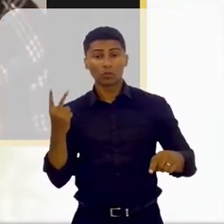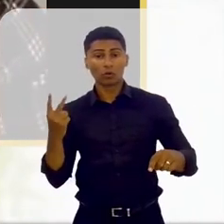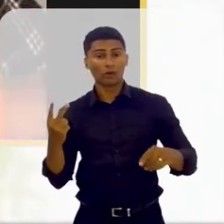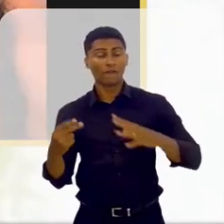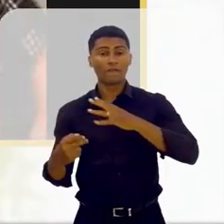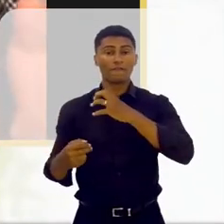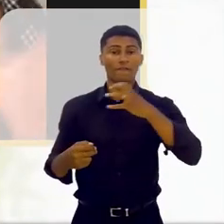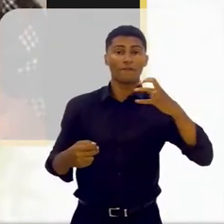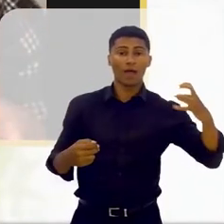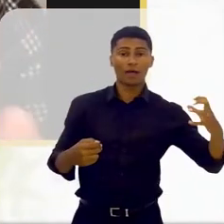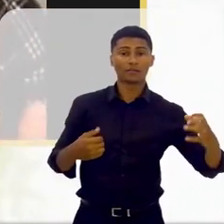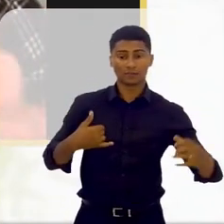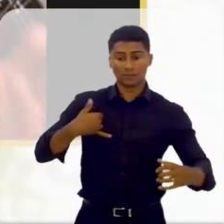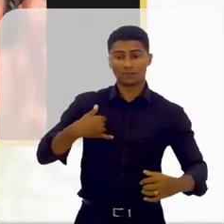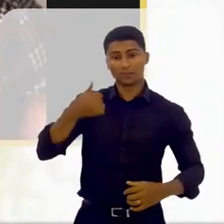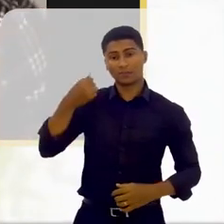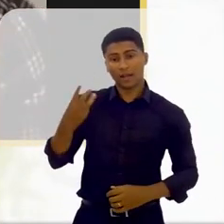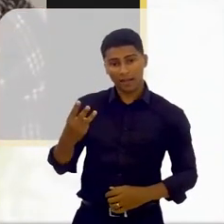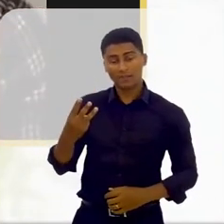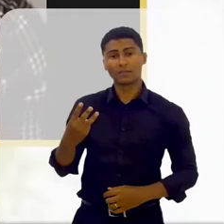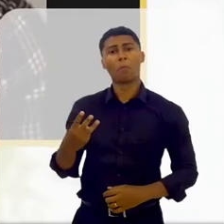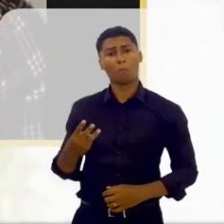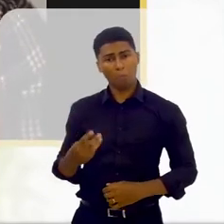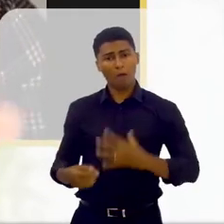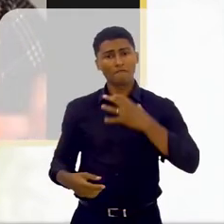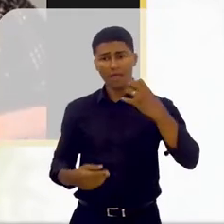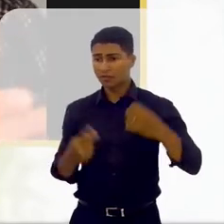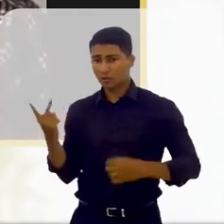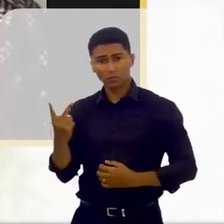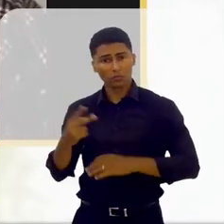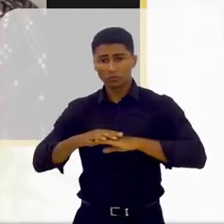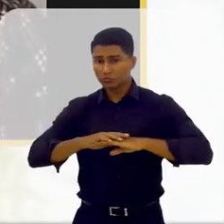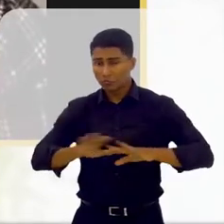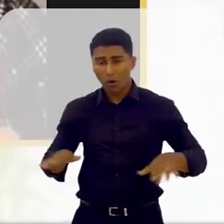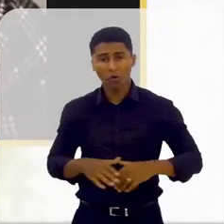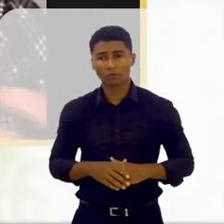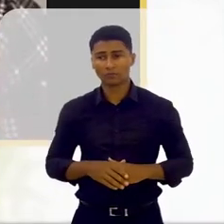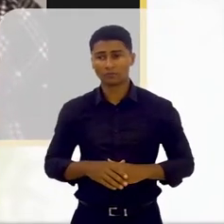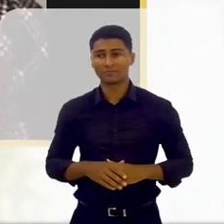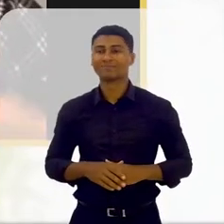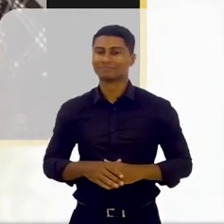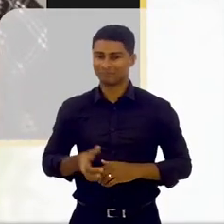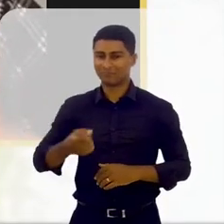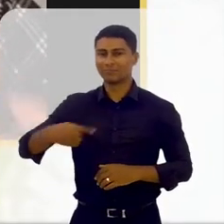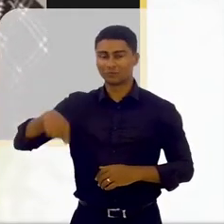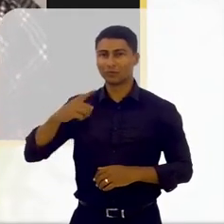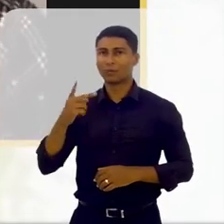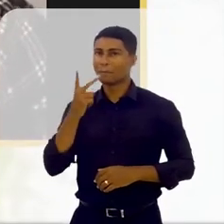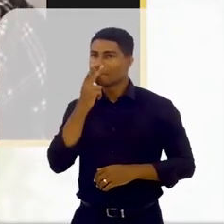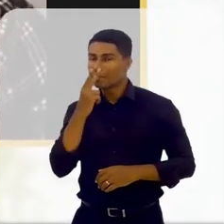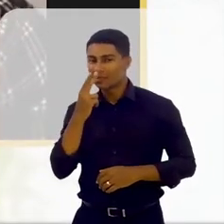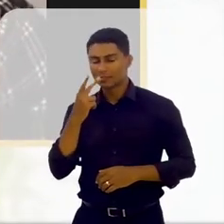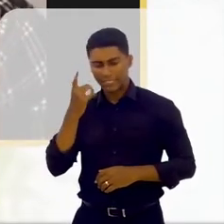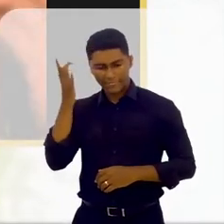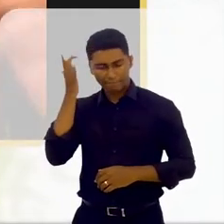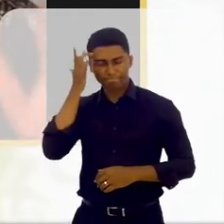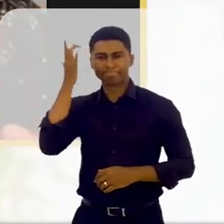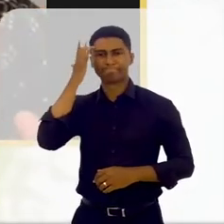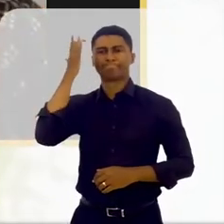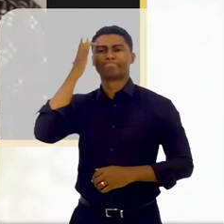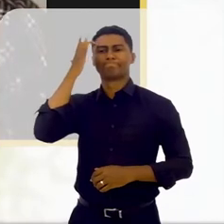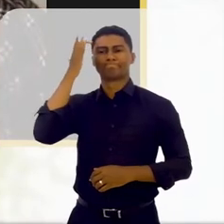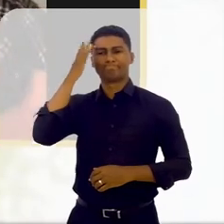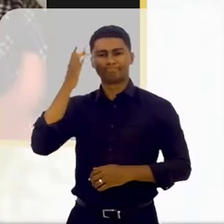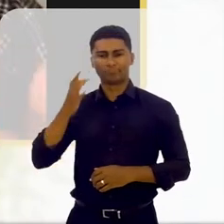doido. 13, 14 anos, é diferente. Uma criança que é. Pô, a gente de periferia, a gente era um pouco mais avançado. Que eu falo